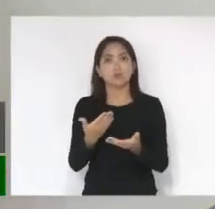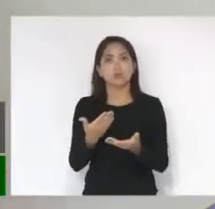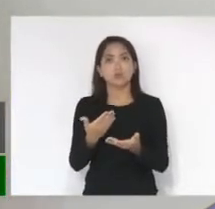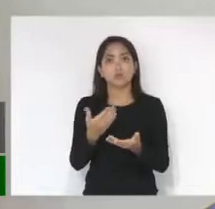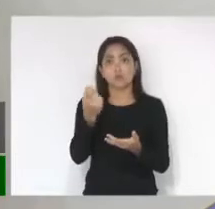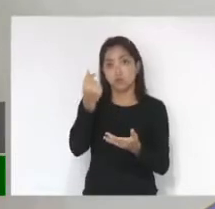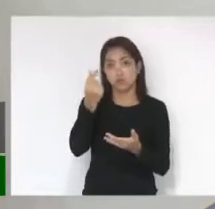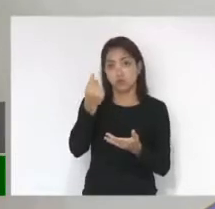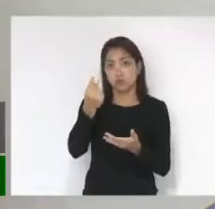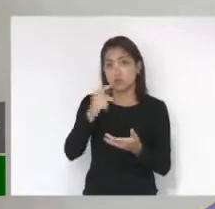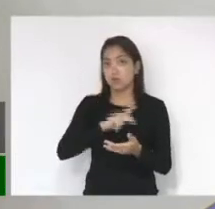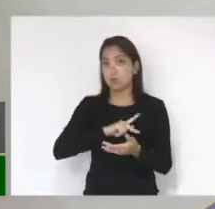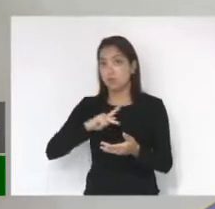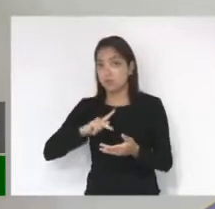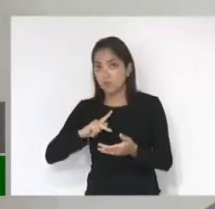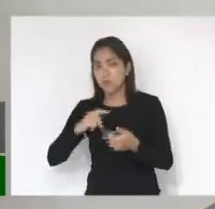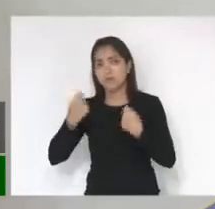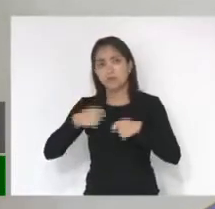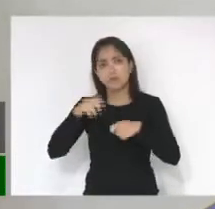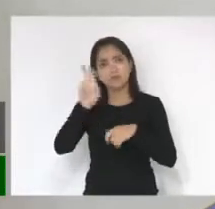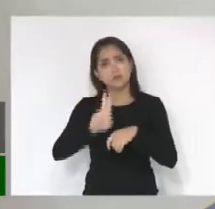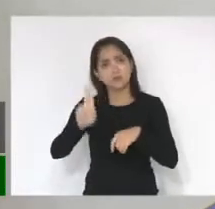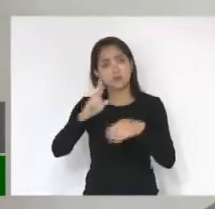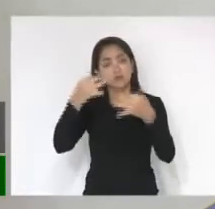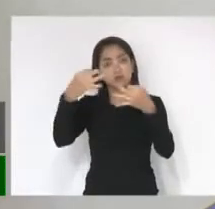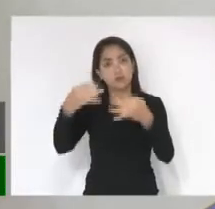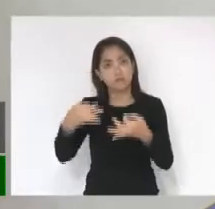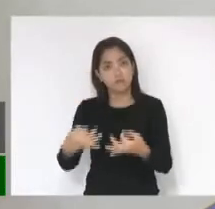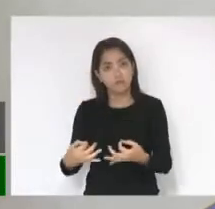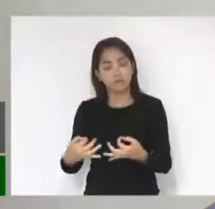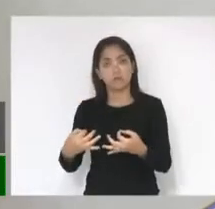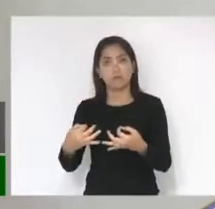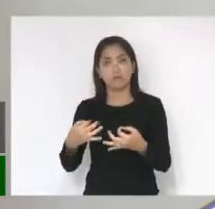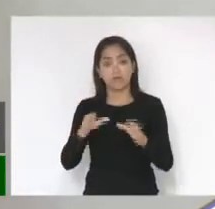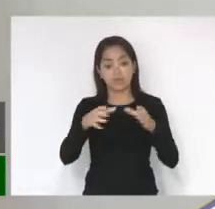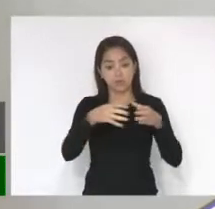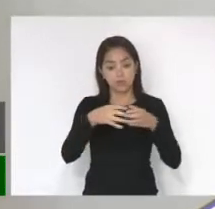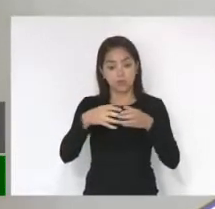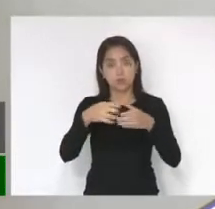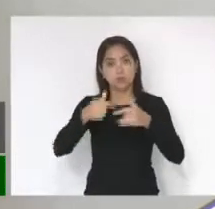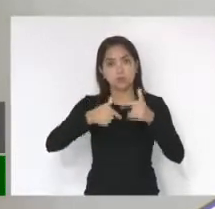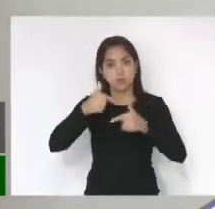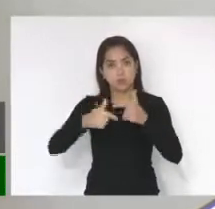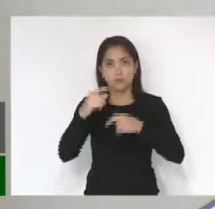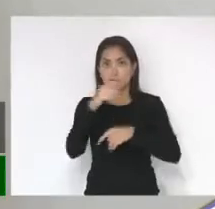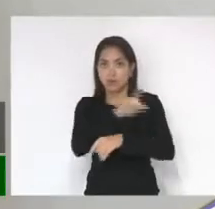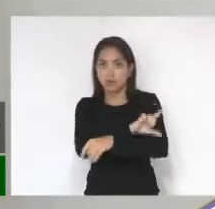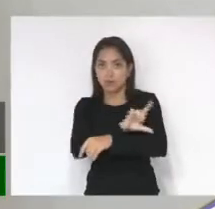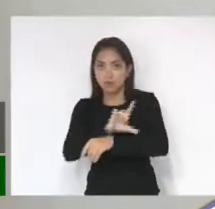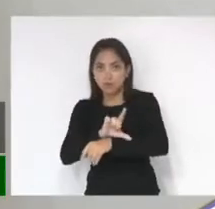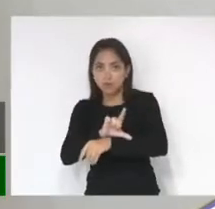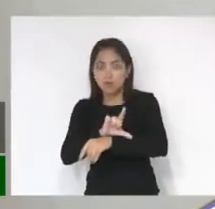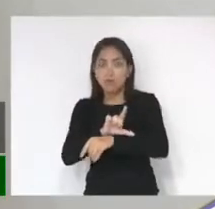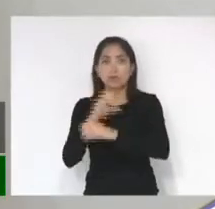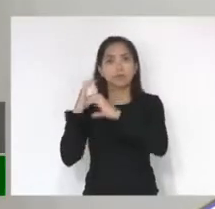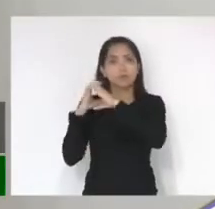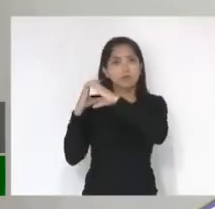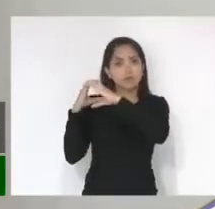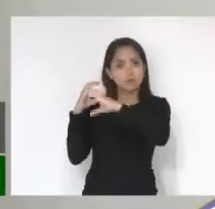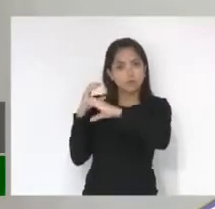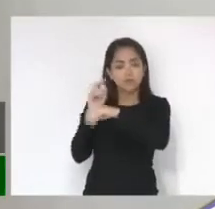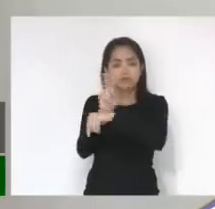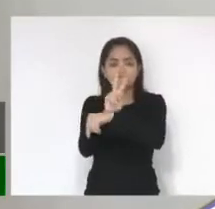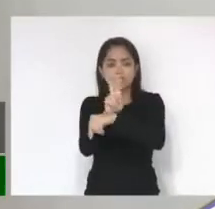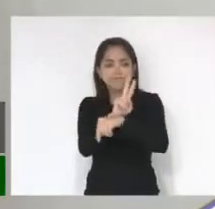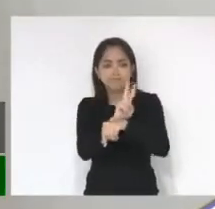ao dinheiro público, que deve ser bem aplicado. E, dentro da minha equipe de trabalho, em Lages, nós temos alguns engenheiros que estão fiscalizando